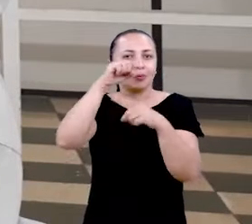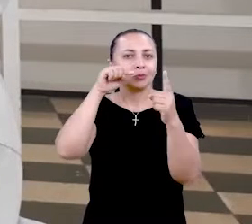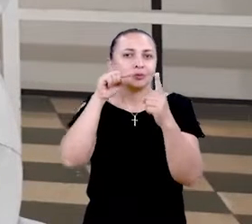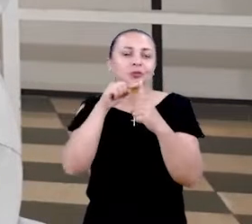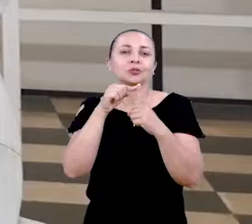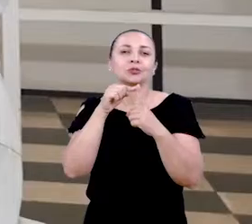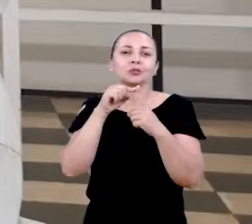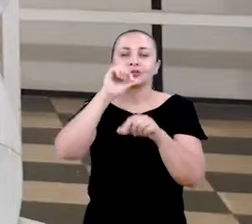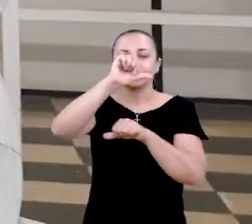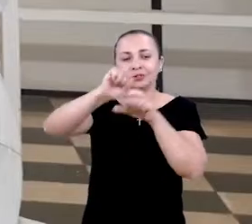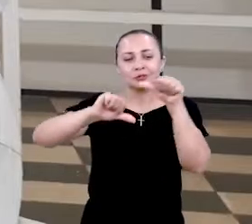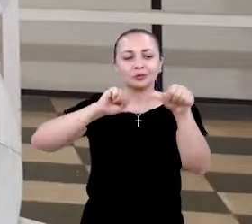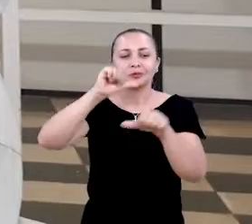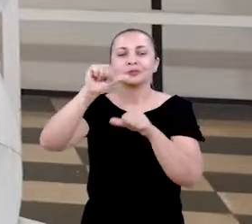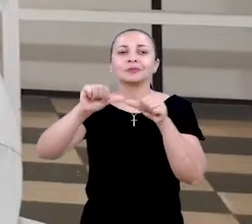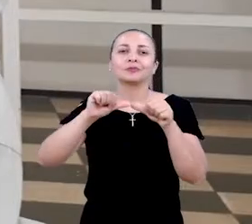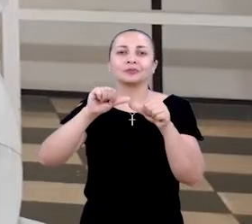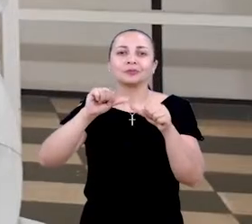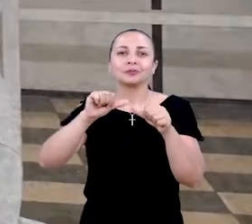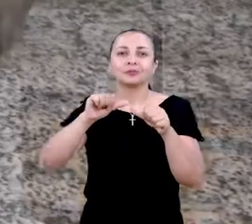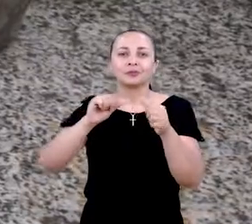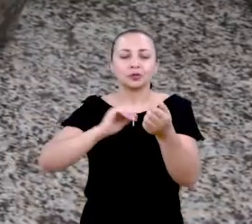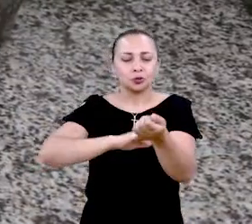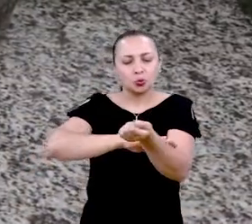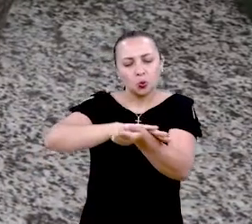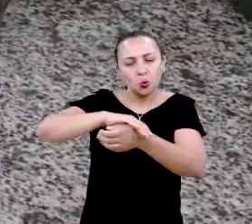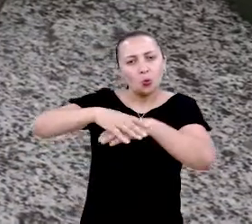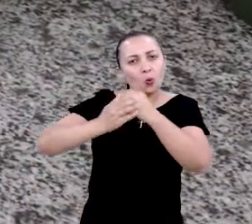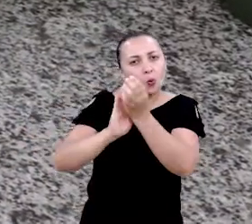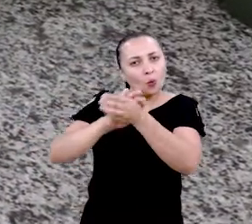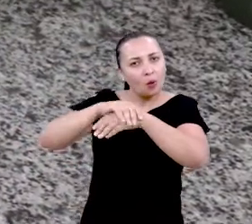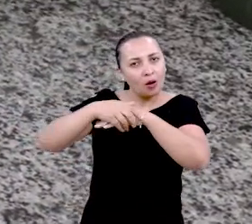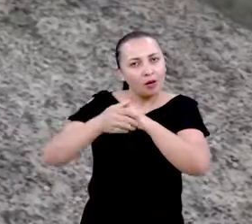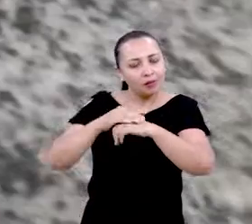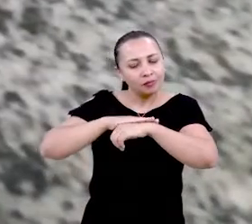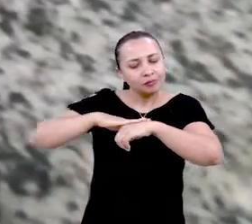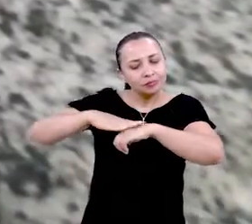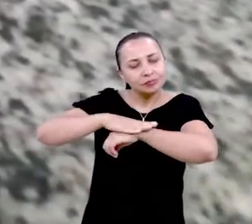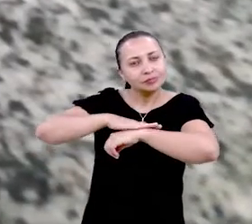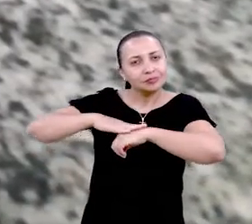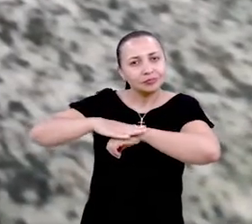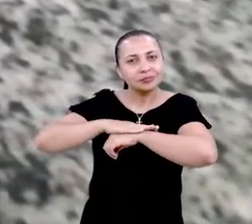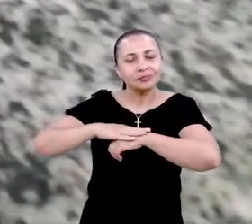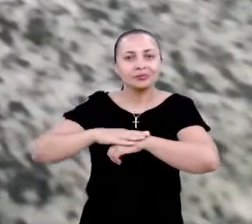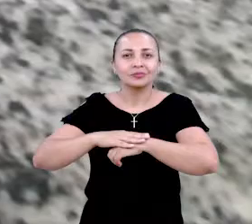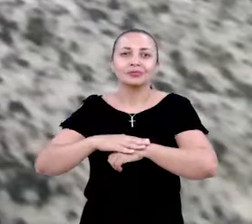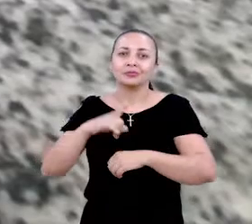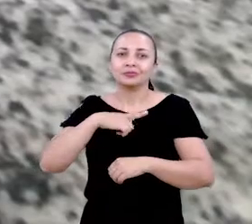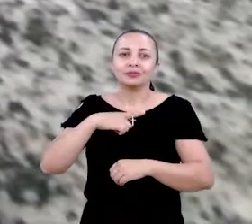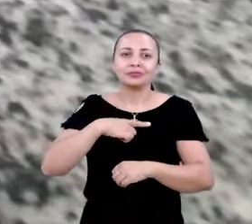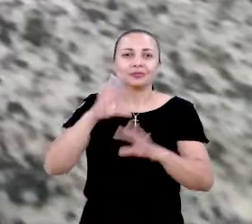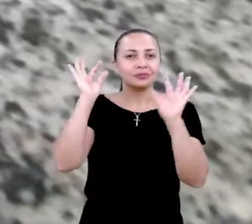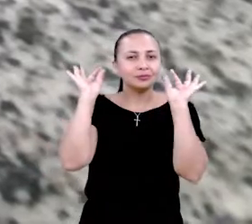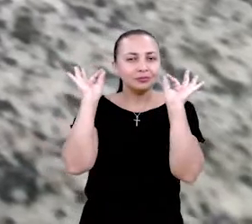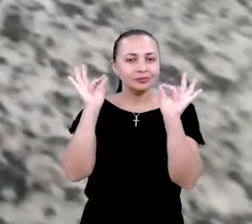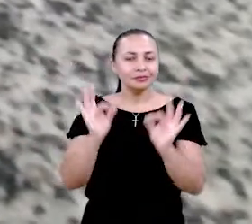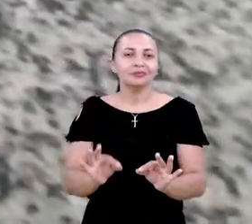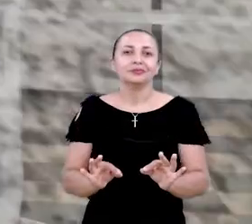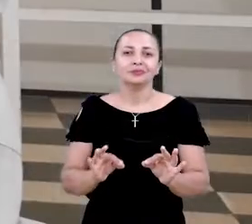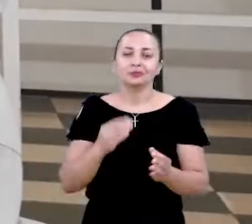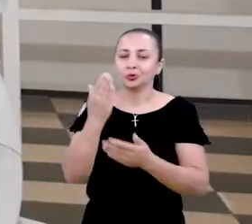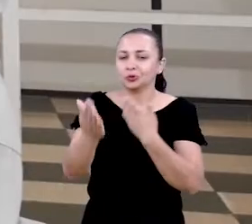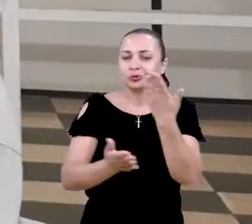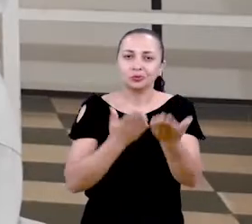objetivo desenvolver um creme que tivesse eficácia no tratamento, né,